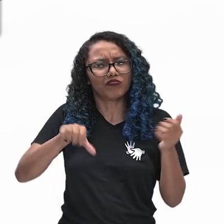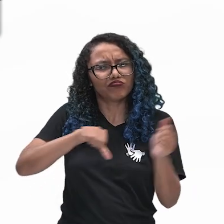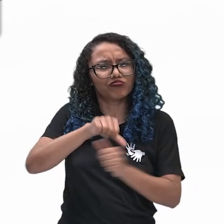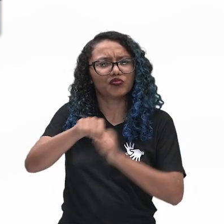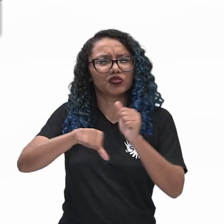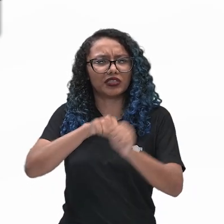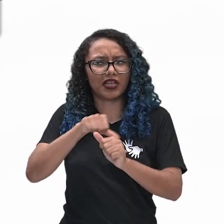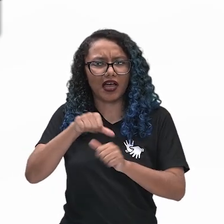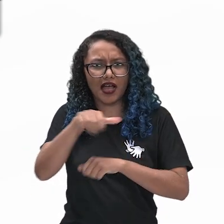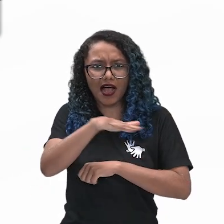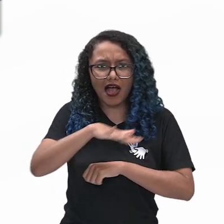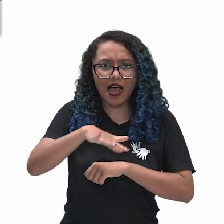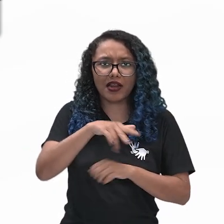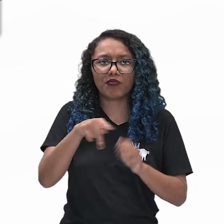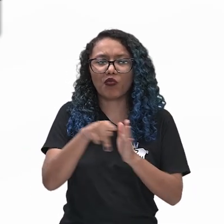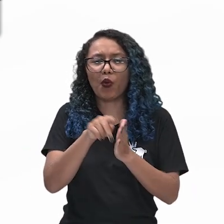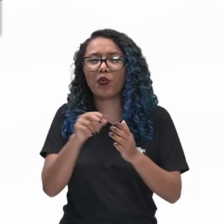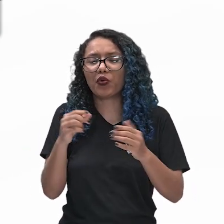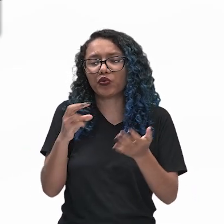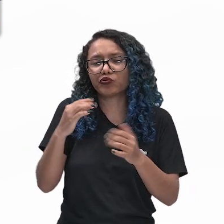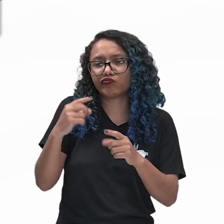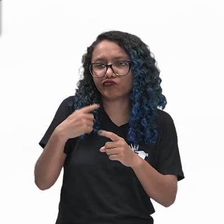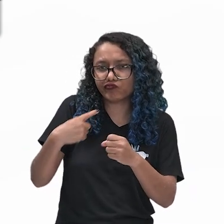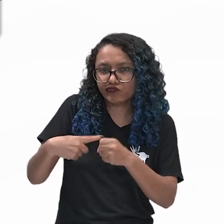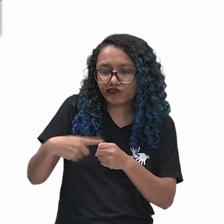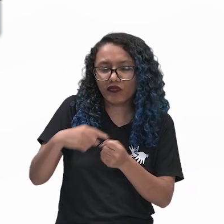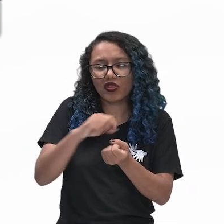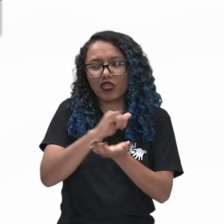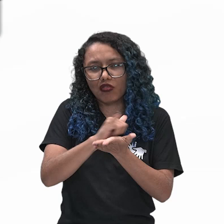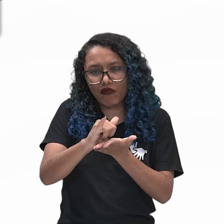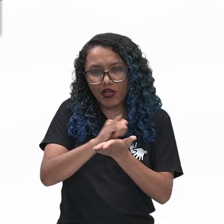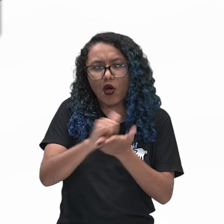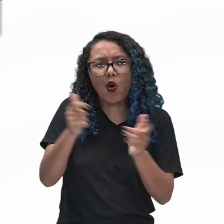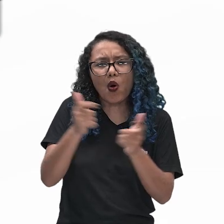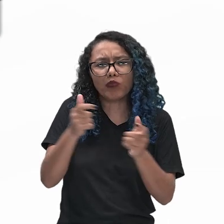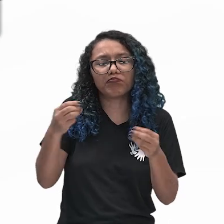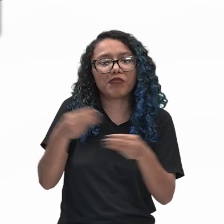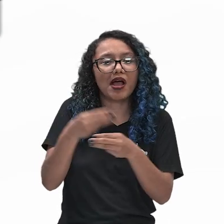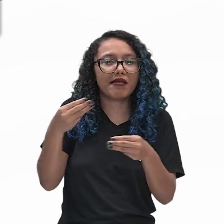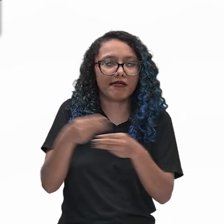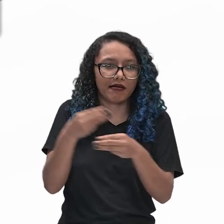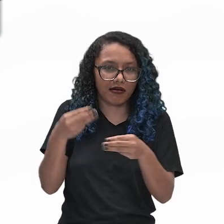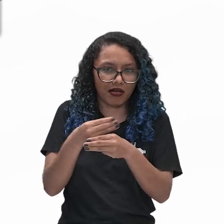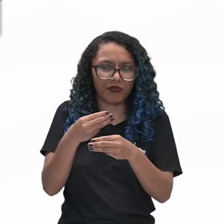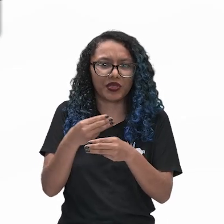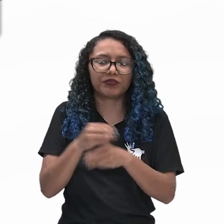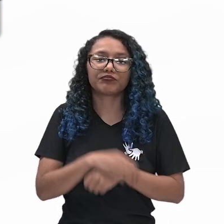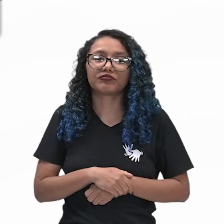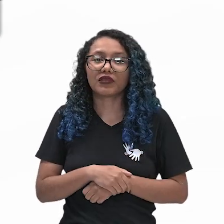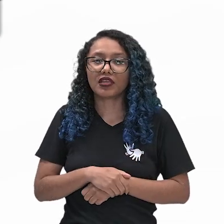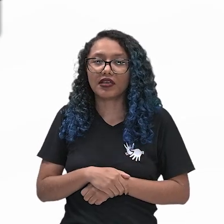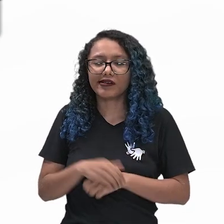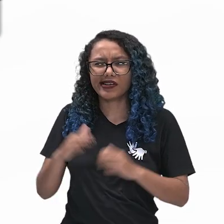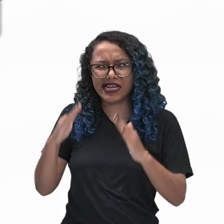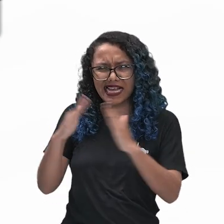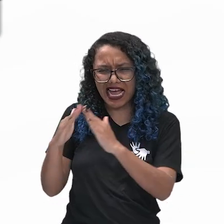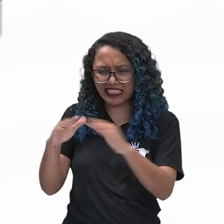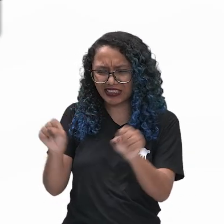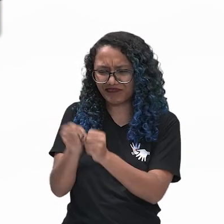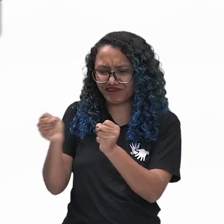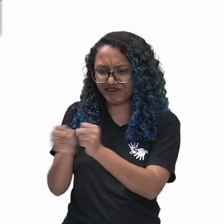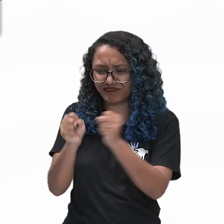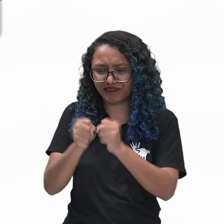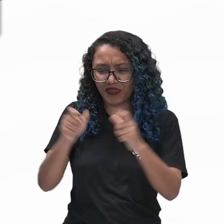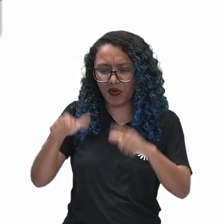o que aconteceu? Esse distrito fica em Miami, ele resolveu comprar vários imóveis depredados no bairro,